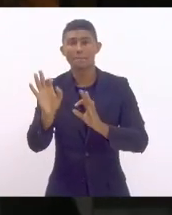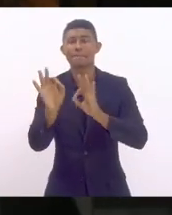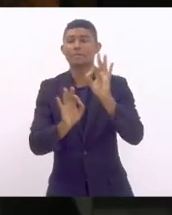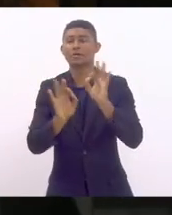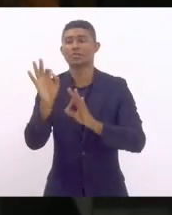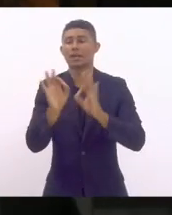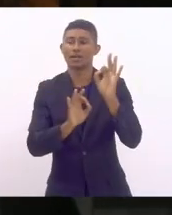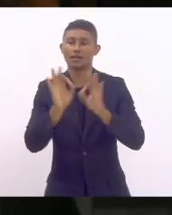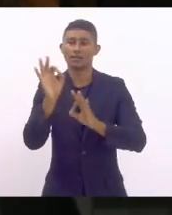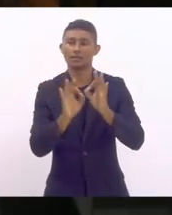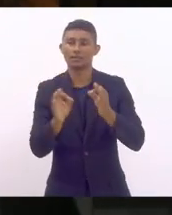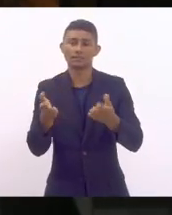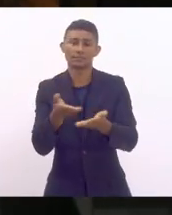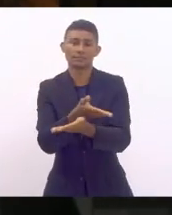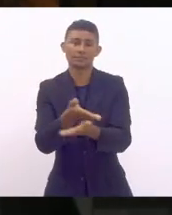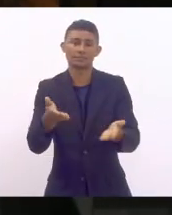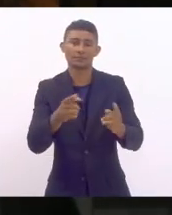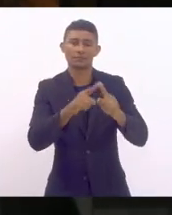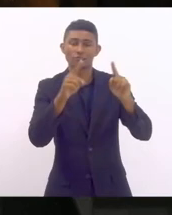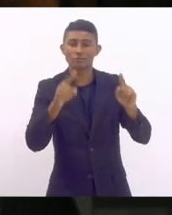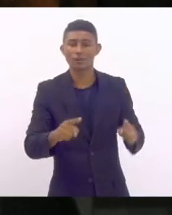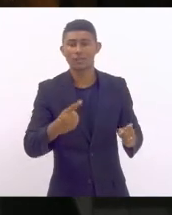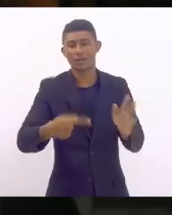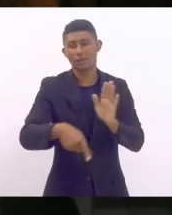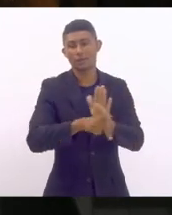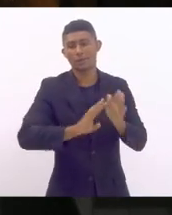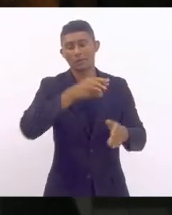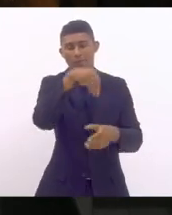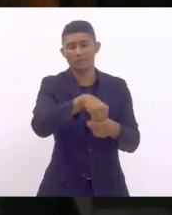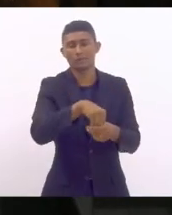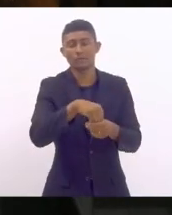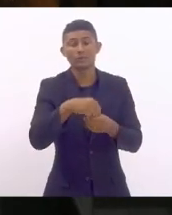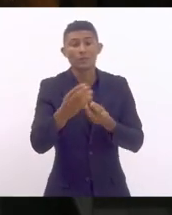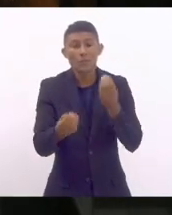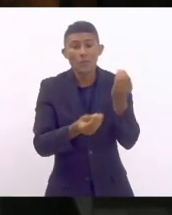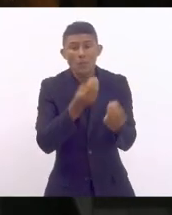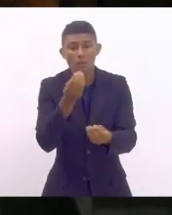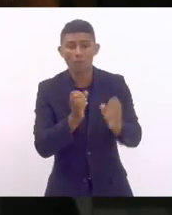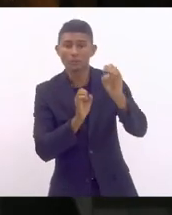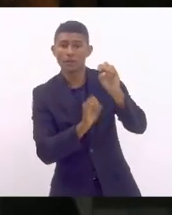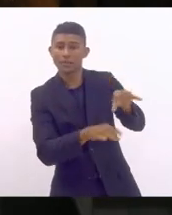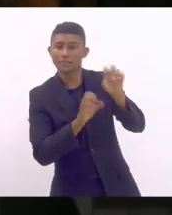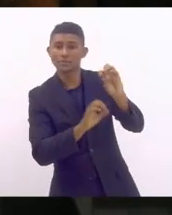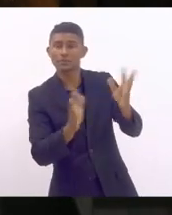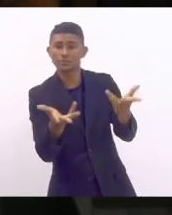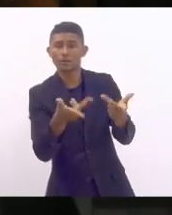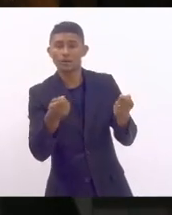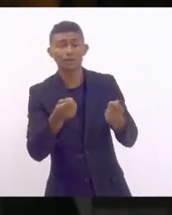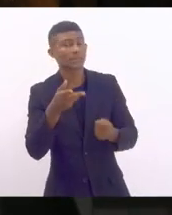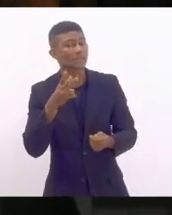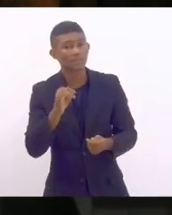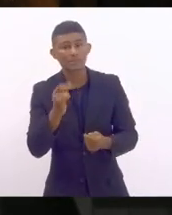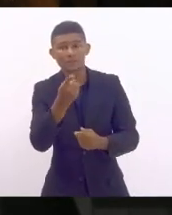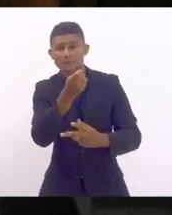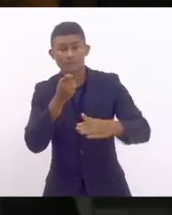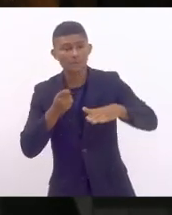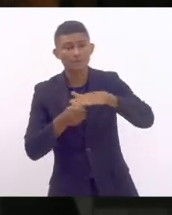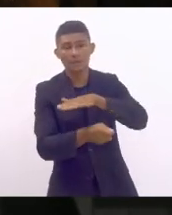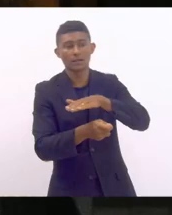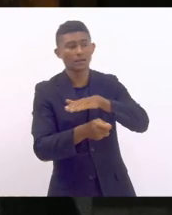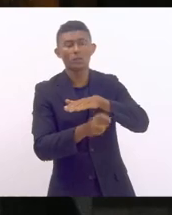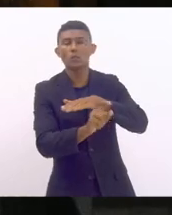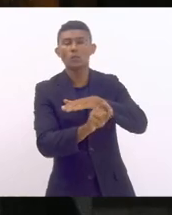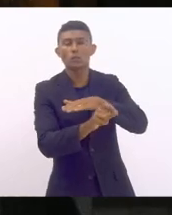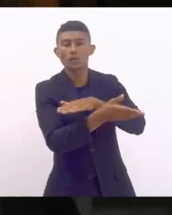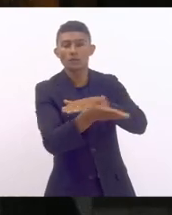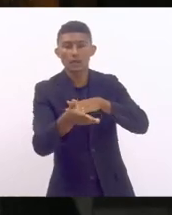capacitação dos servidores da nossa casa como fazer Educação de qualidade se não investir na capacitação